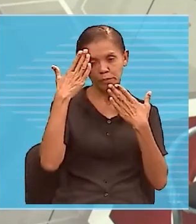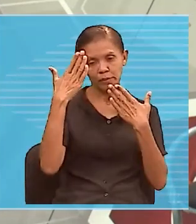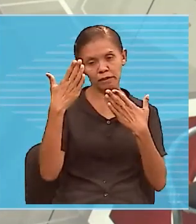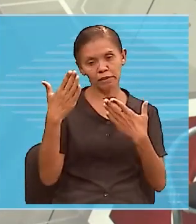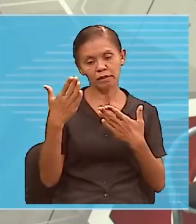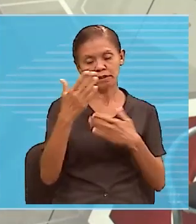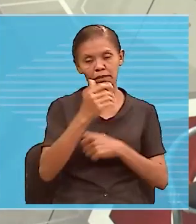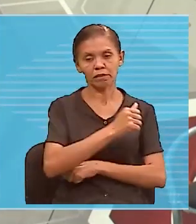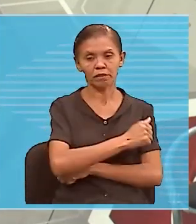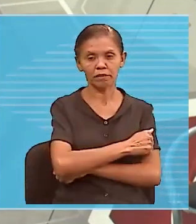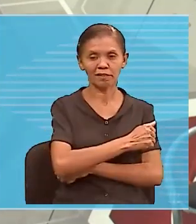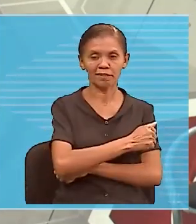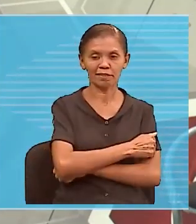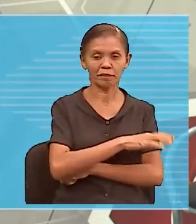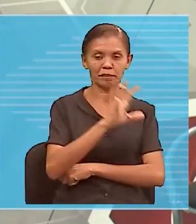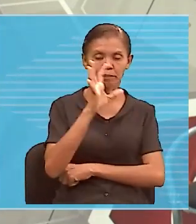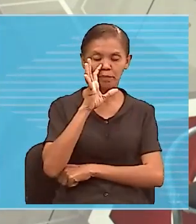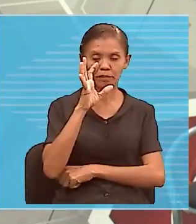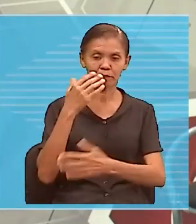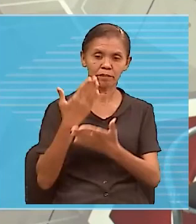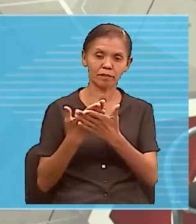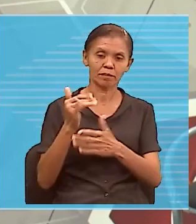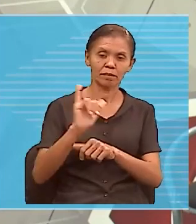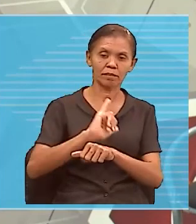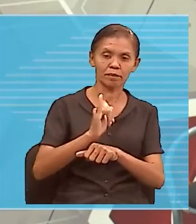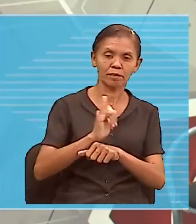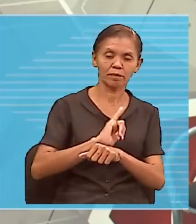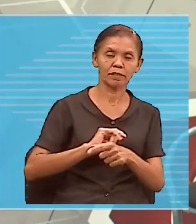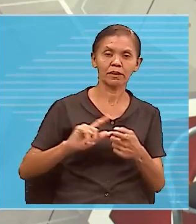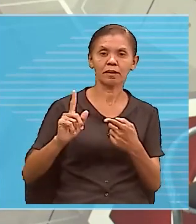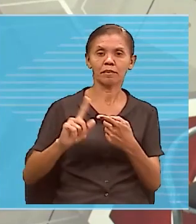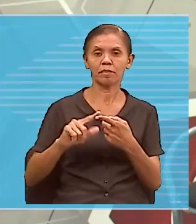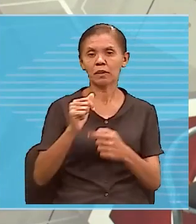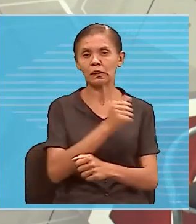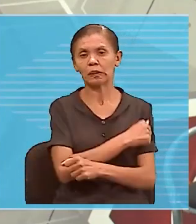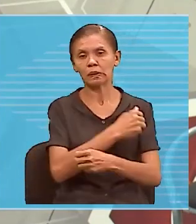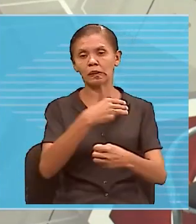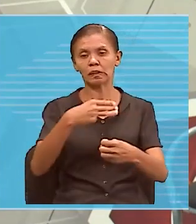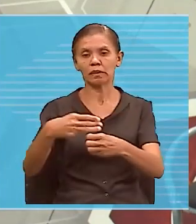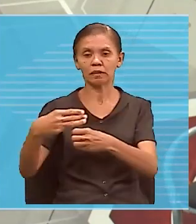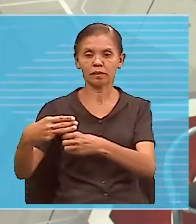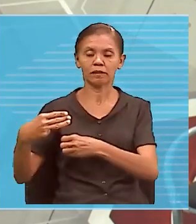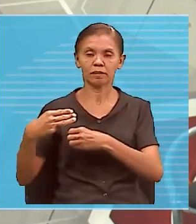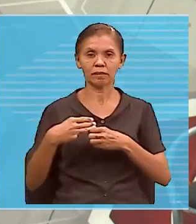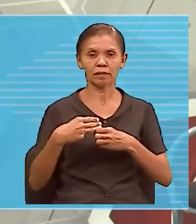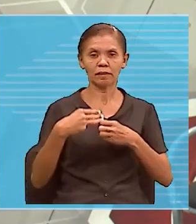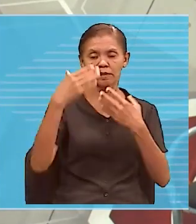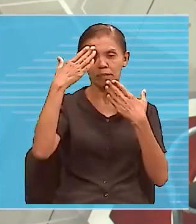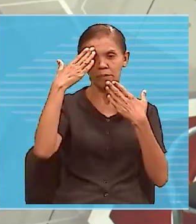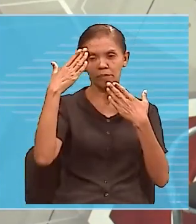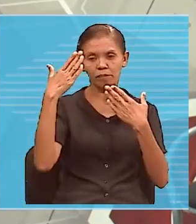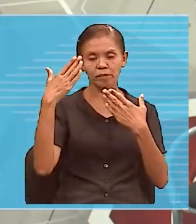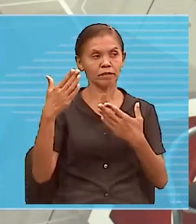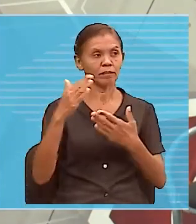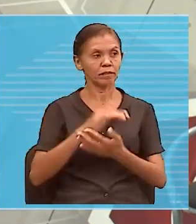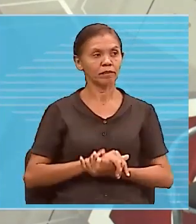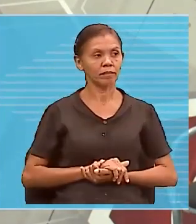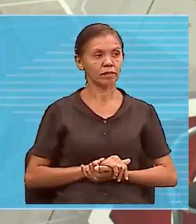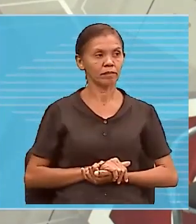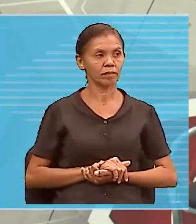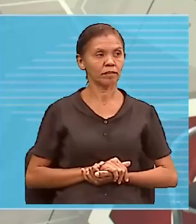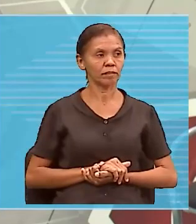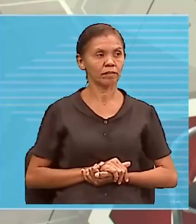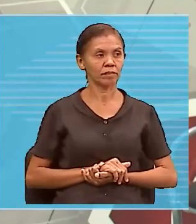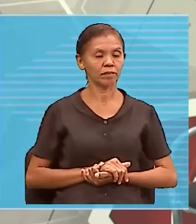mais graças assistindo aula pelo YouTube o pessoal da cidade do município é notícia e mais Graças em espanhol